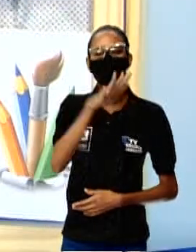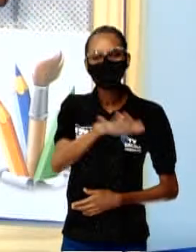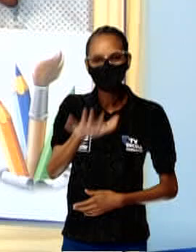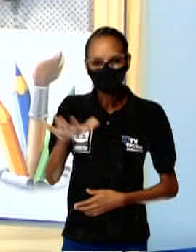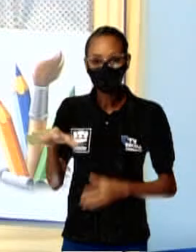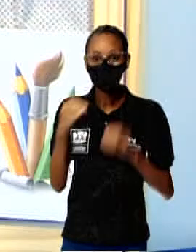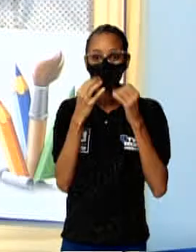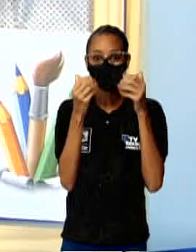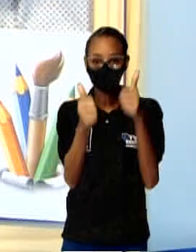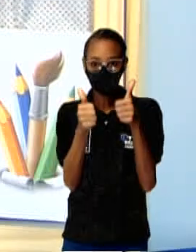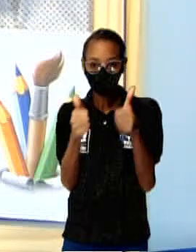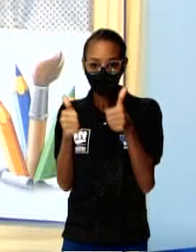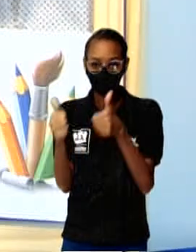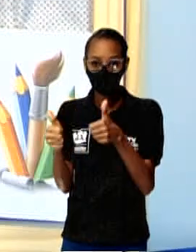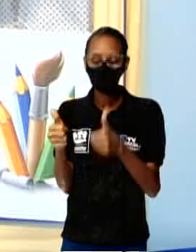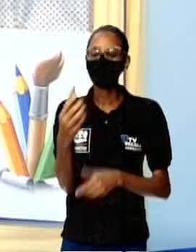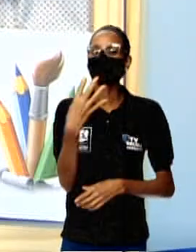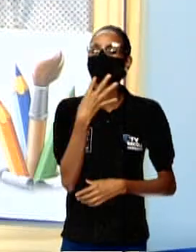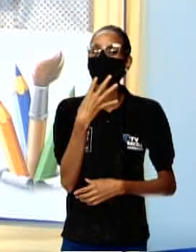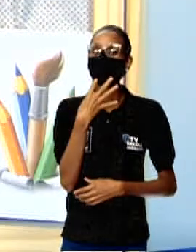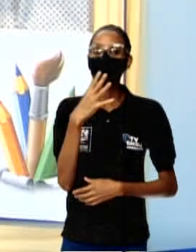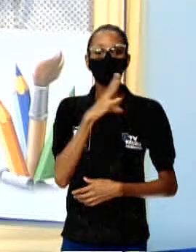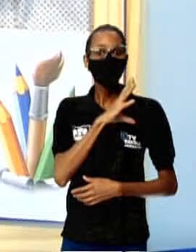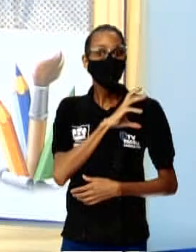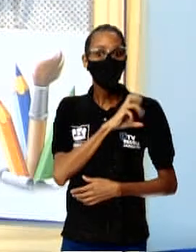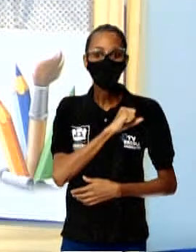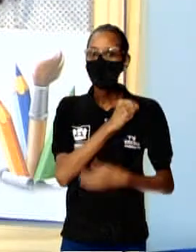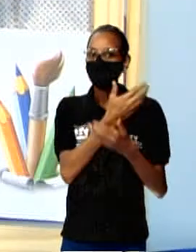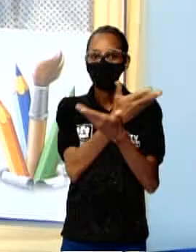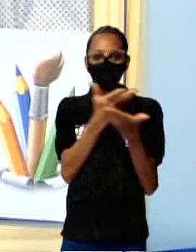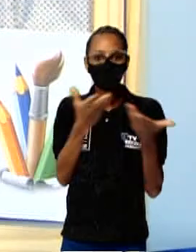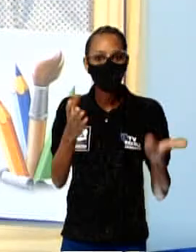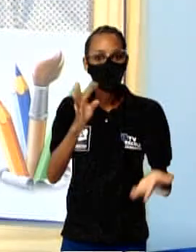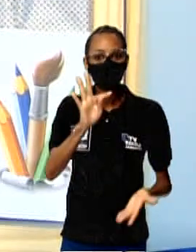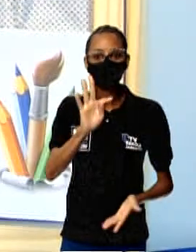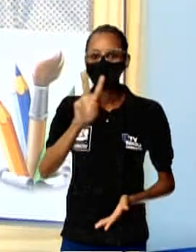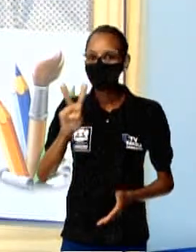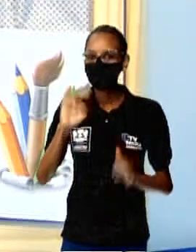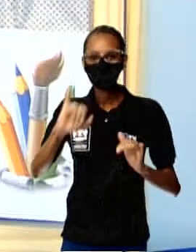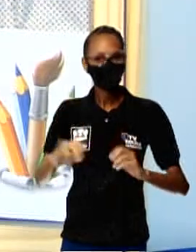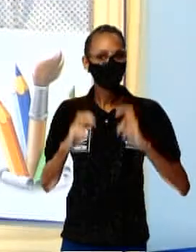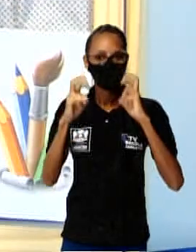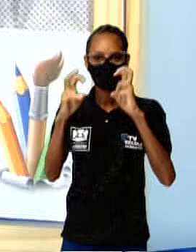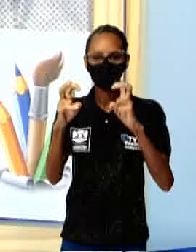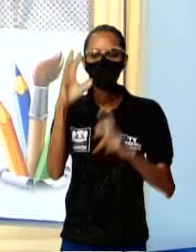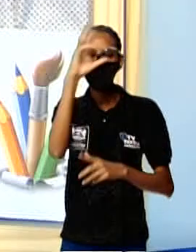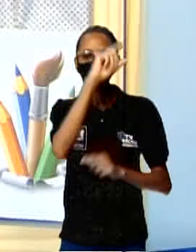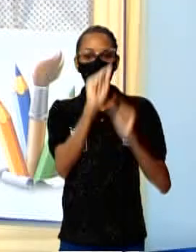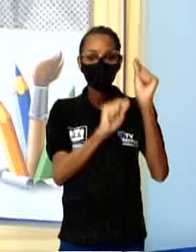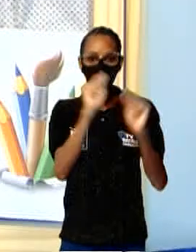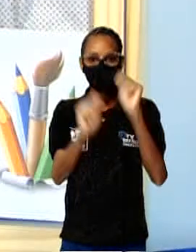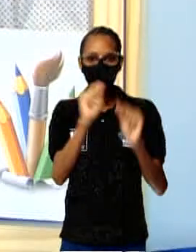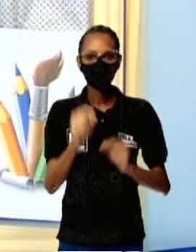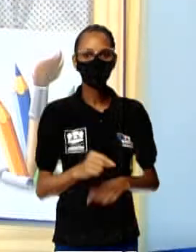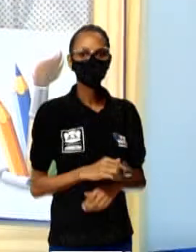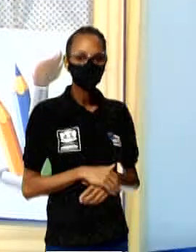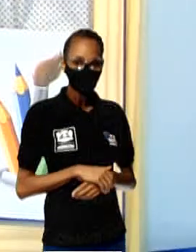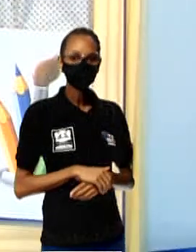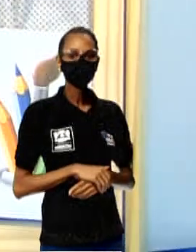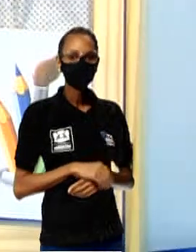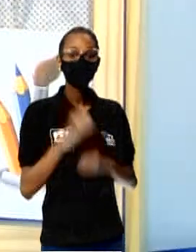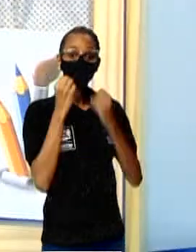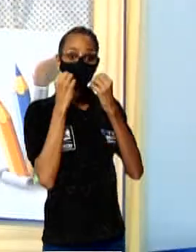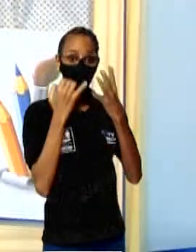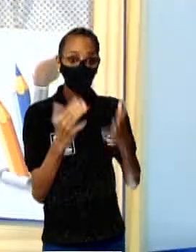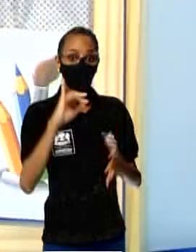estou amando conhecer TV Escola Jaboatão o que vamos aprender hoje só que aqui se você